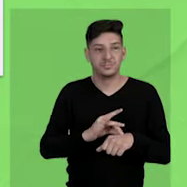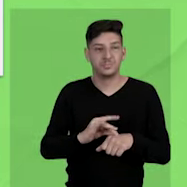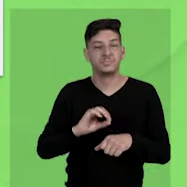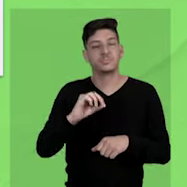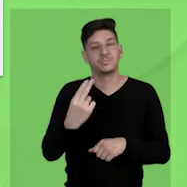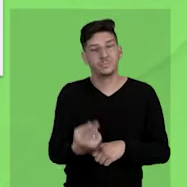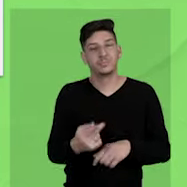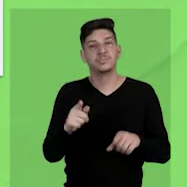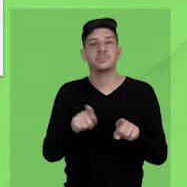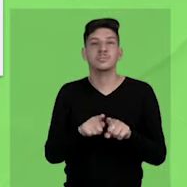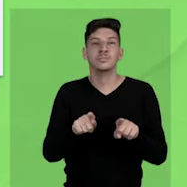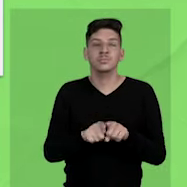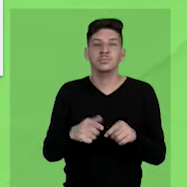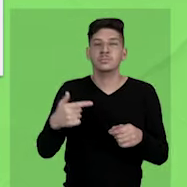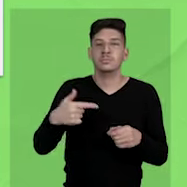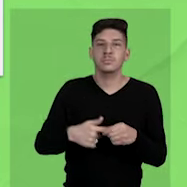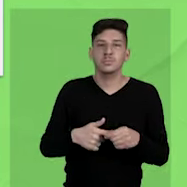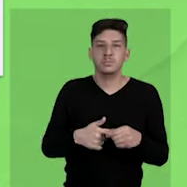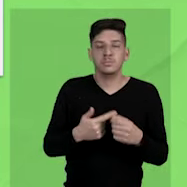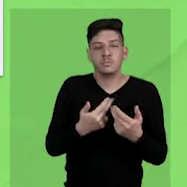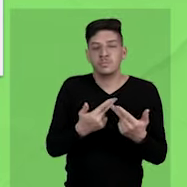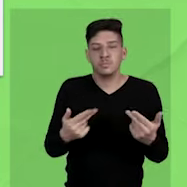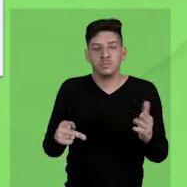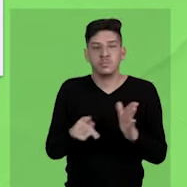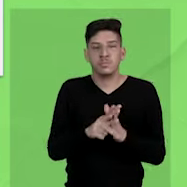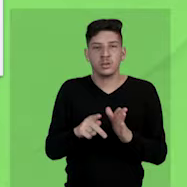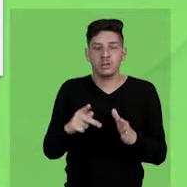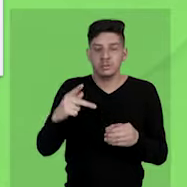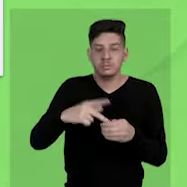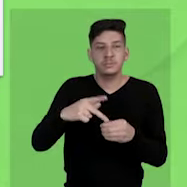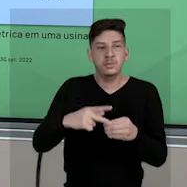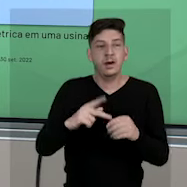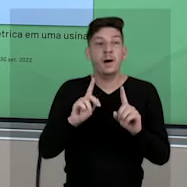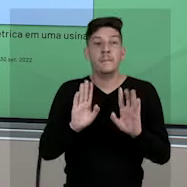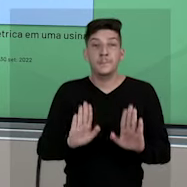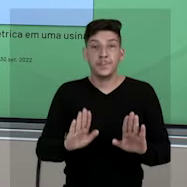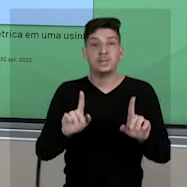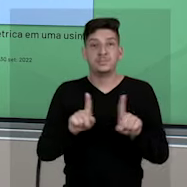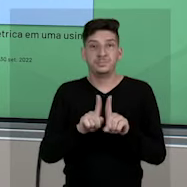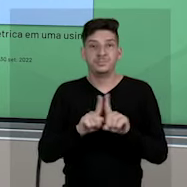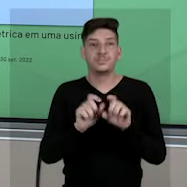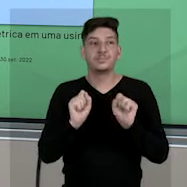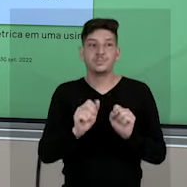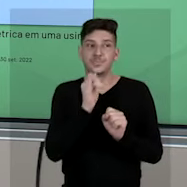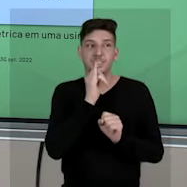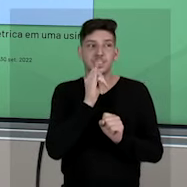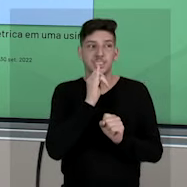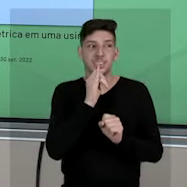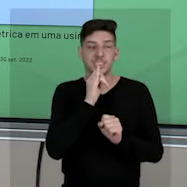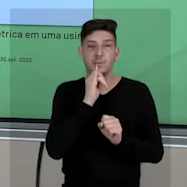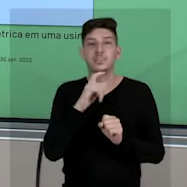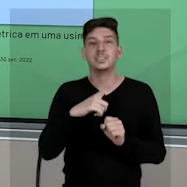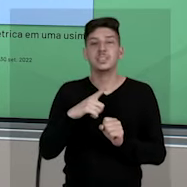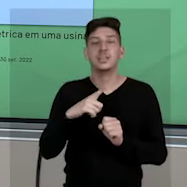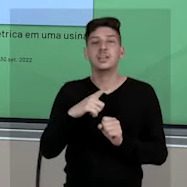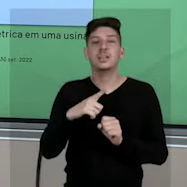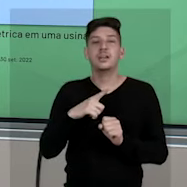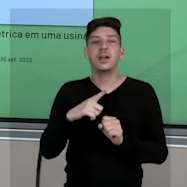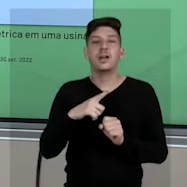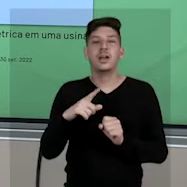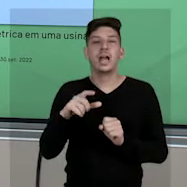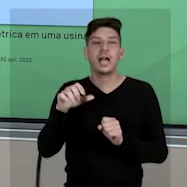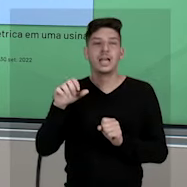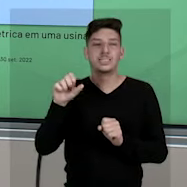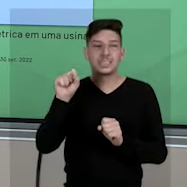outro combustível, algum derivado do petróleo, mas pode ser até uma biomassa, pode ser, por exemplo, bagaço de cana-de-açúcar. Aí você queima ele